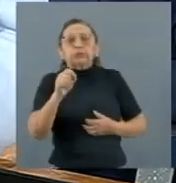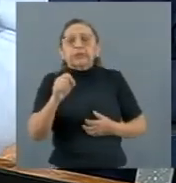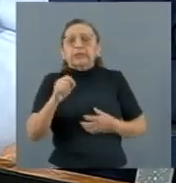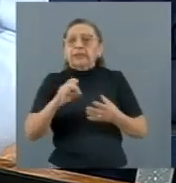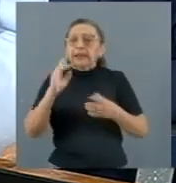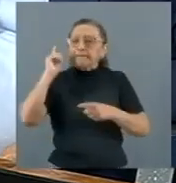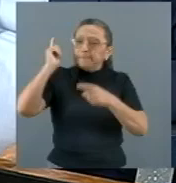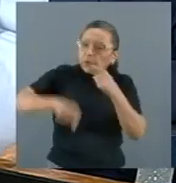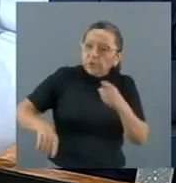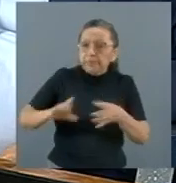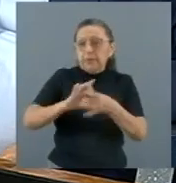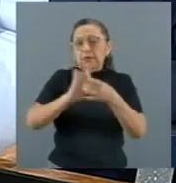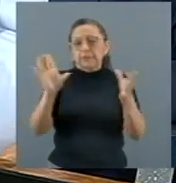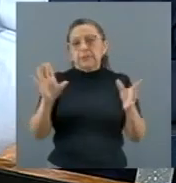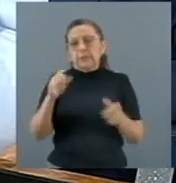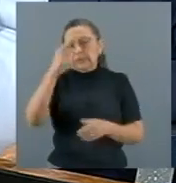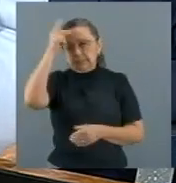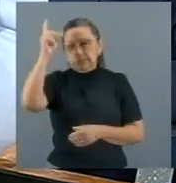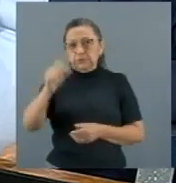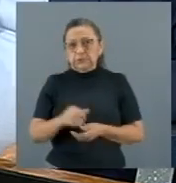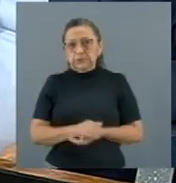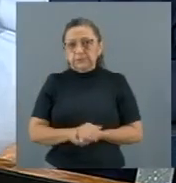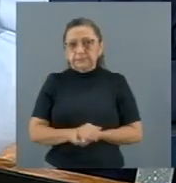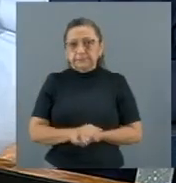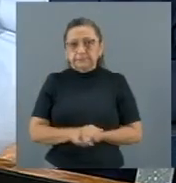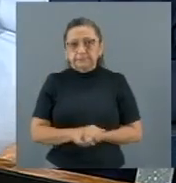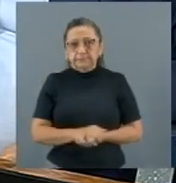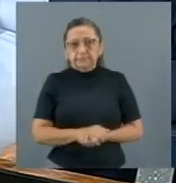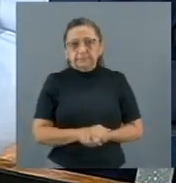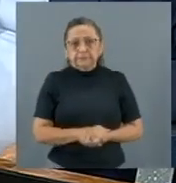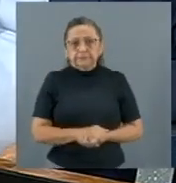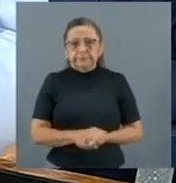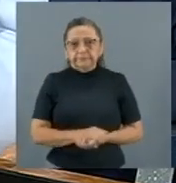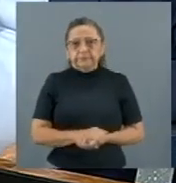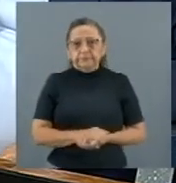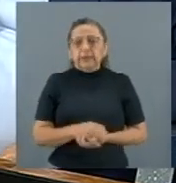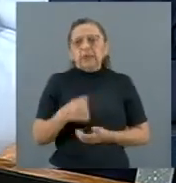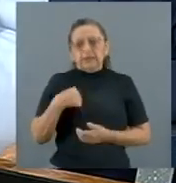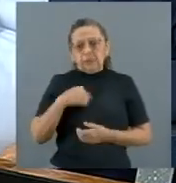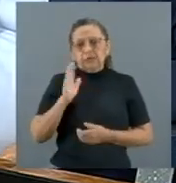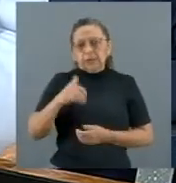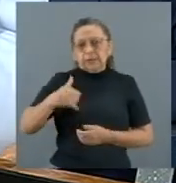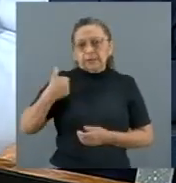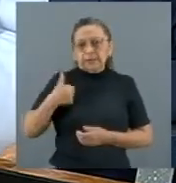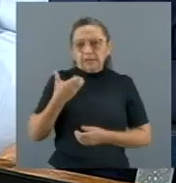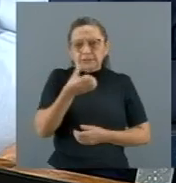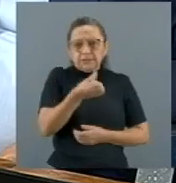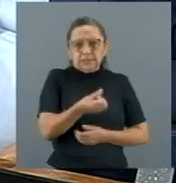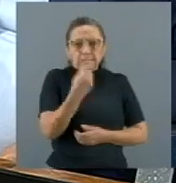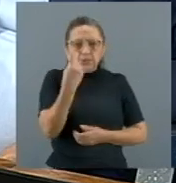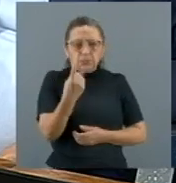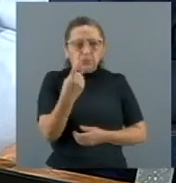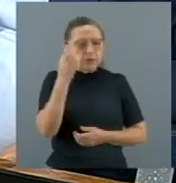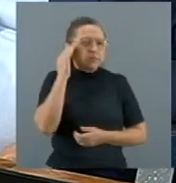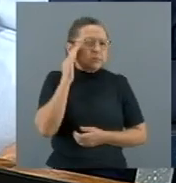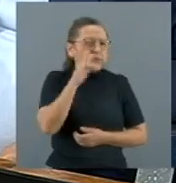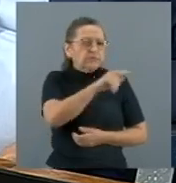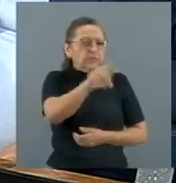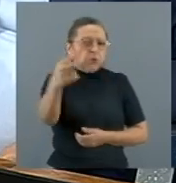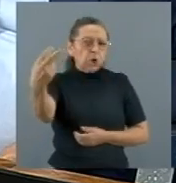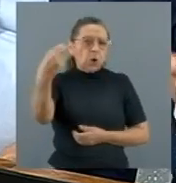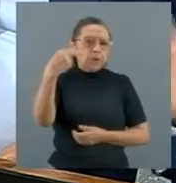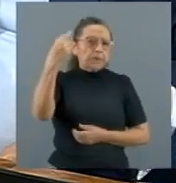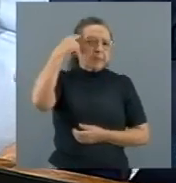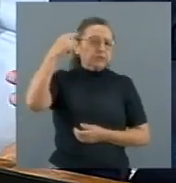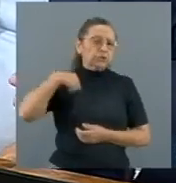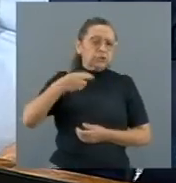livre-arbítrio das pessoas. Eu estou com 61 anos de idade. Eu sei que você olha para mim e pensa que eu tenho 35, mas eu